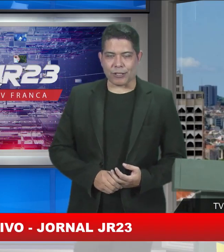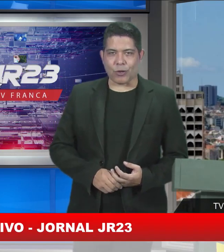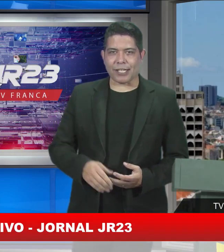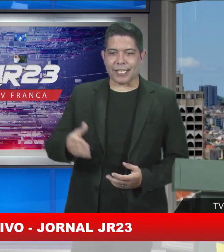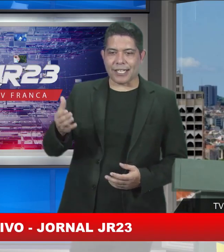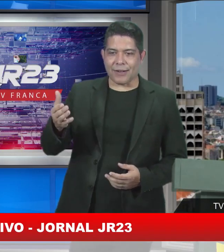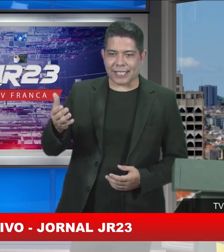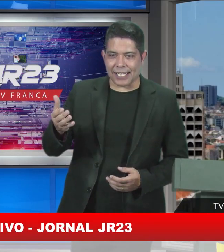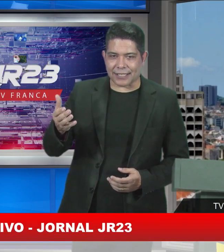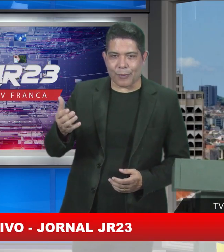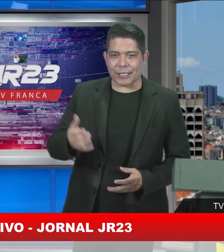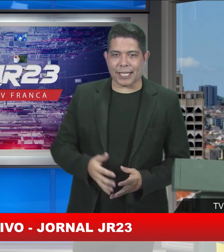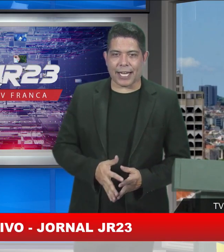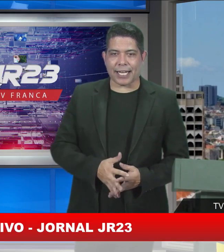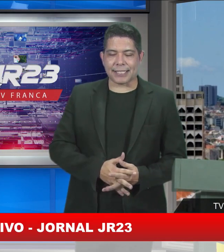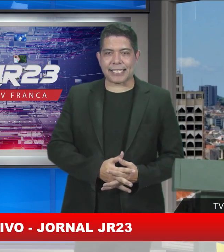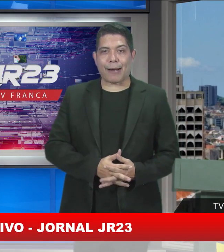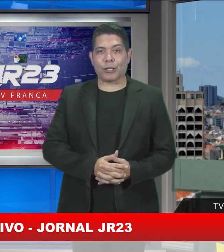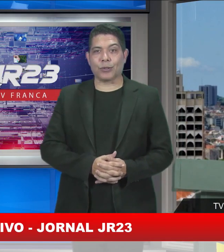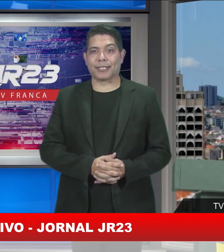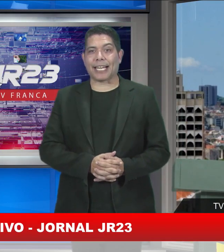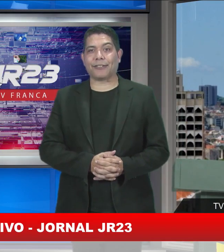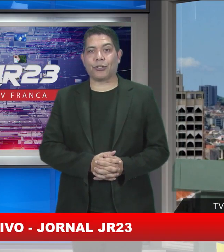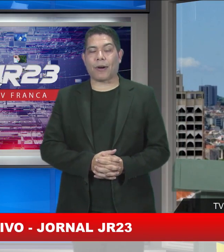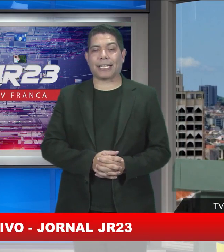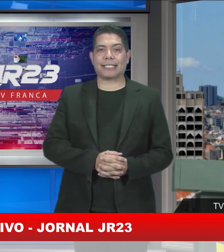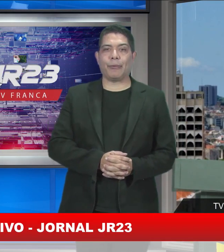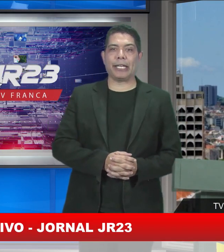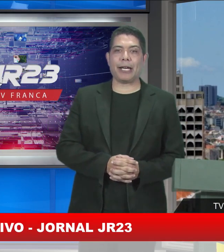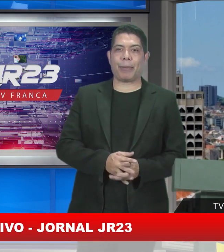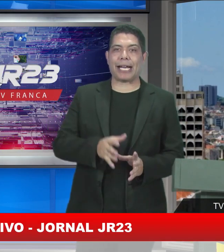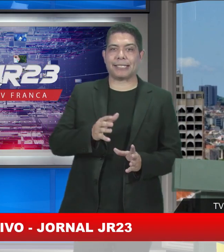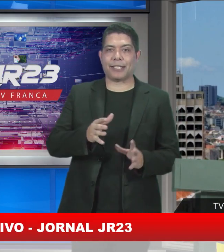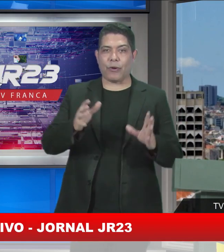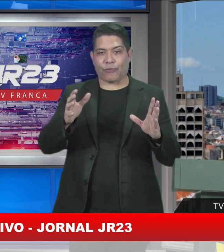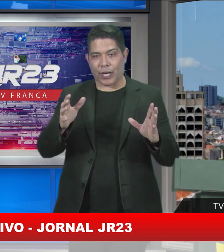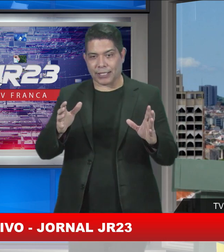Pois é, boa sorte então à seleção brasileira. Sábado, 7 horas